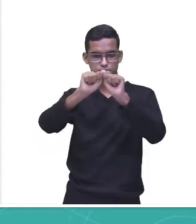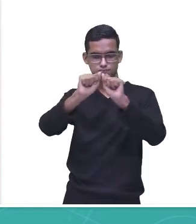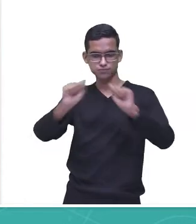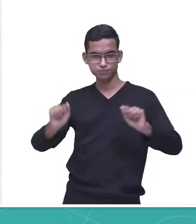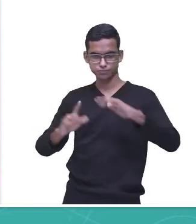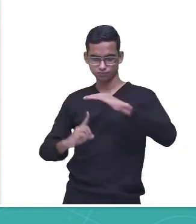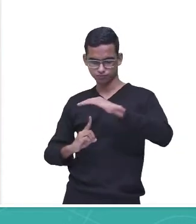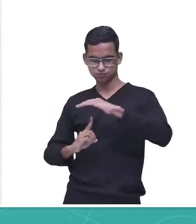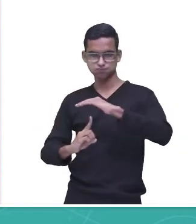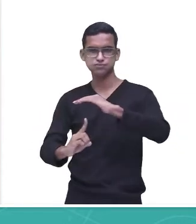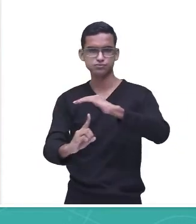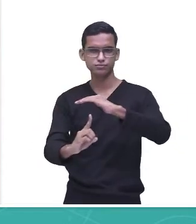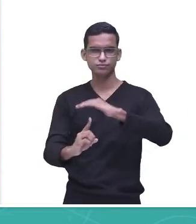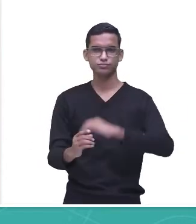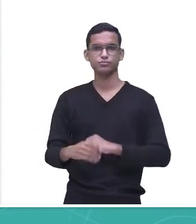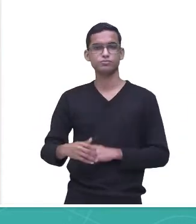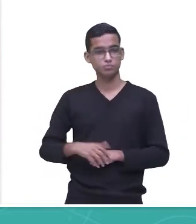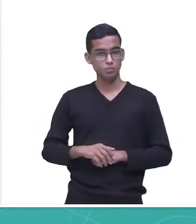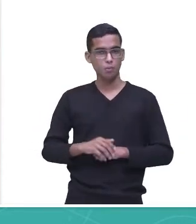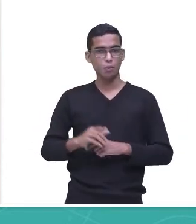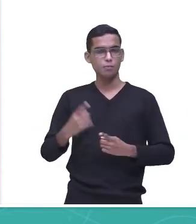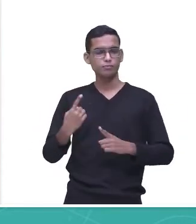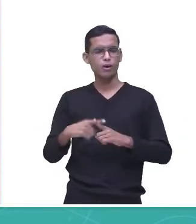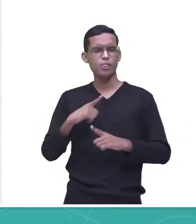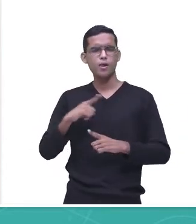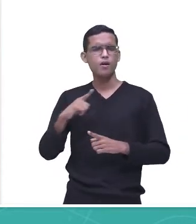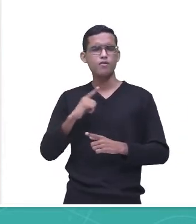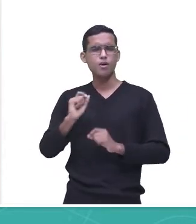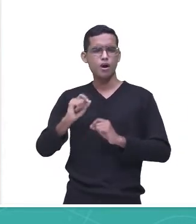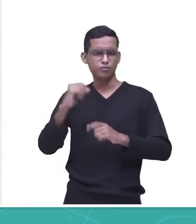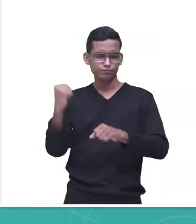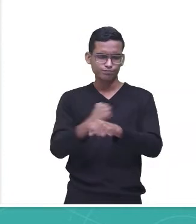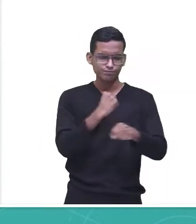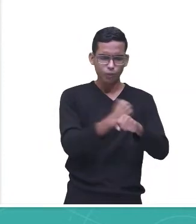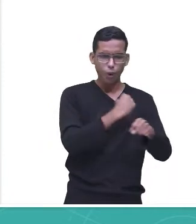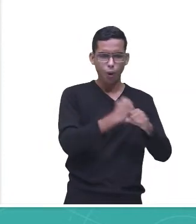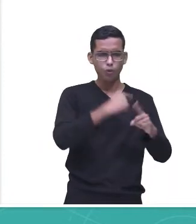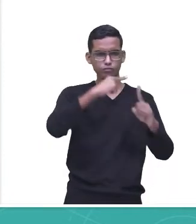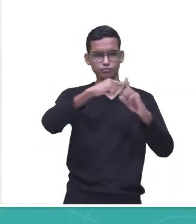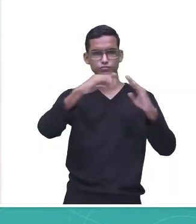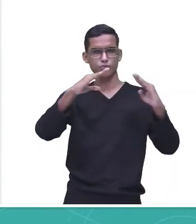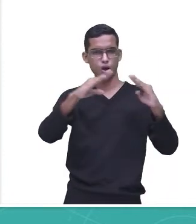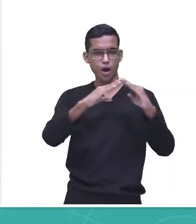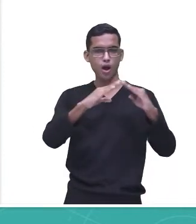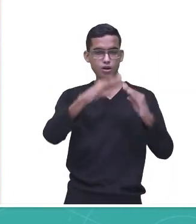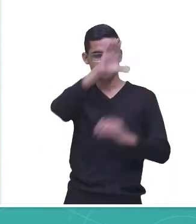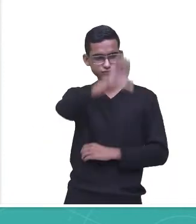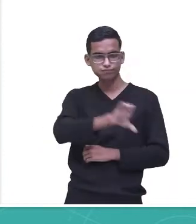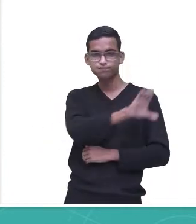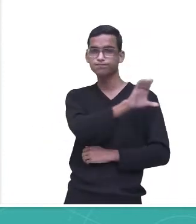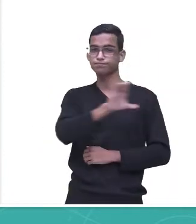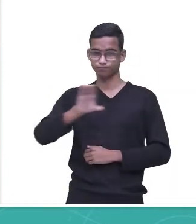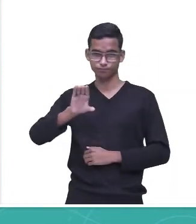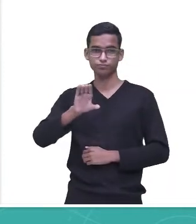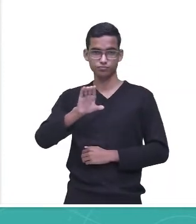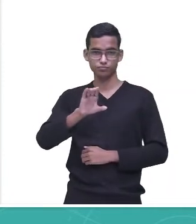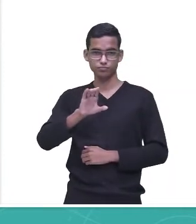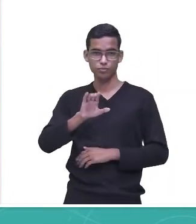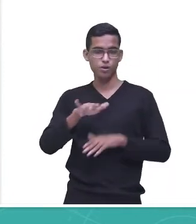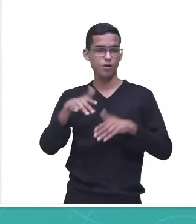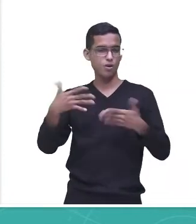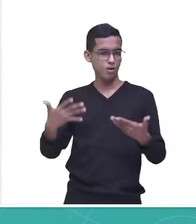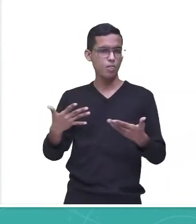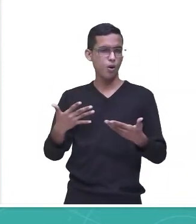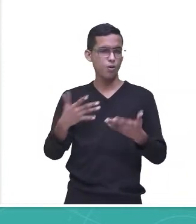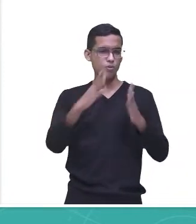construção de igrejas, já que a arte era dominada pela Igreja Católica. Então, vamos ao conteúdo, o que vem